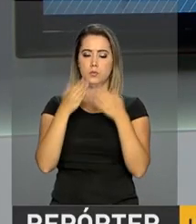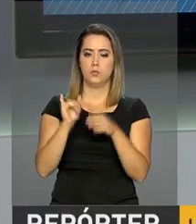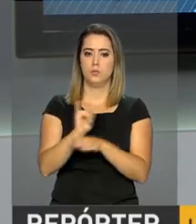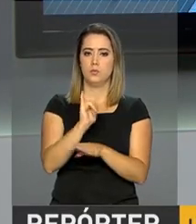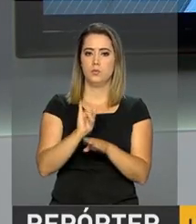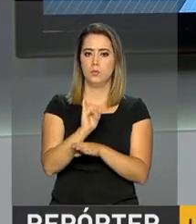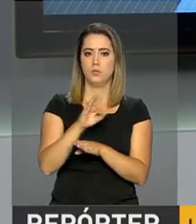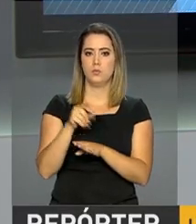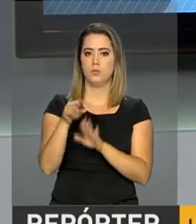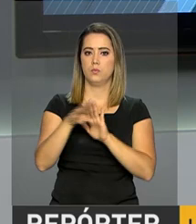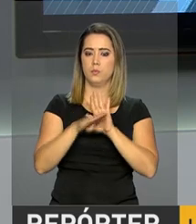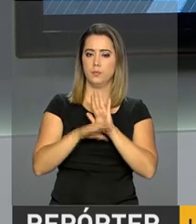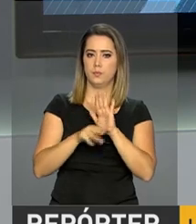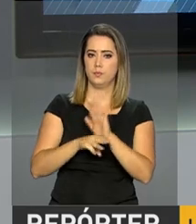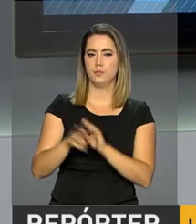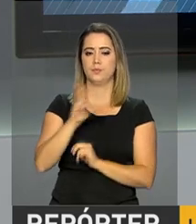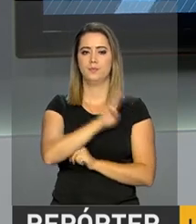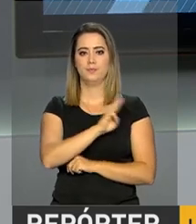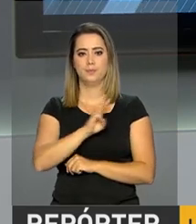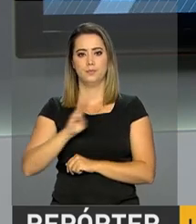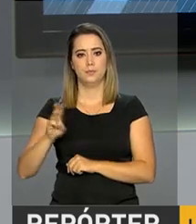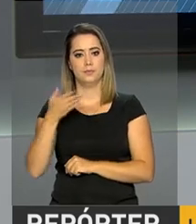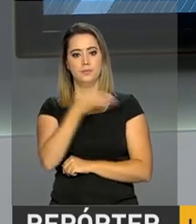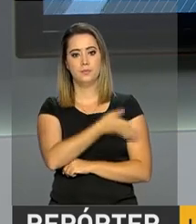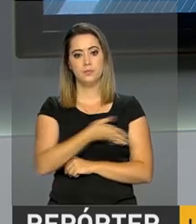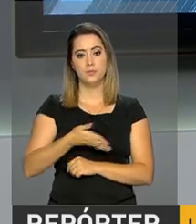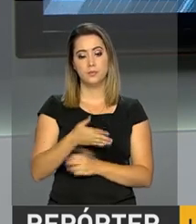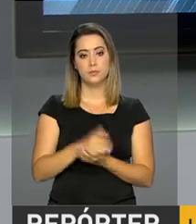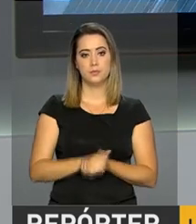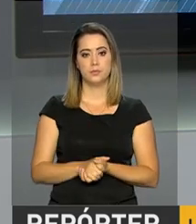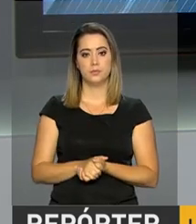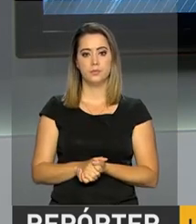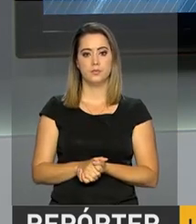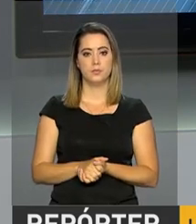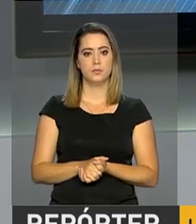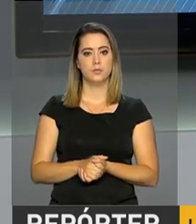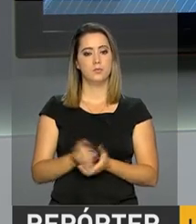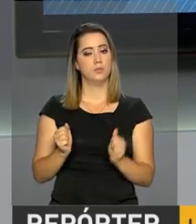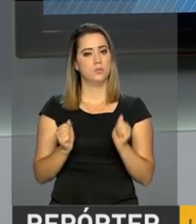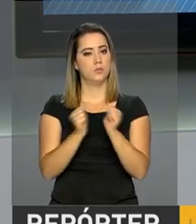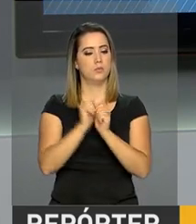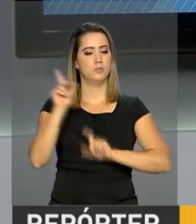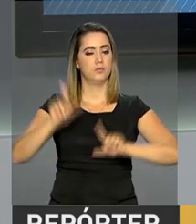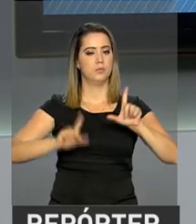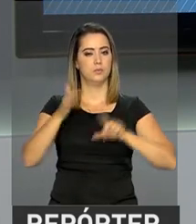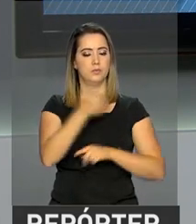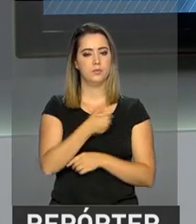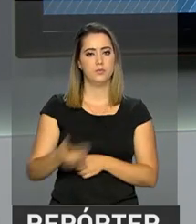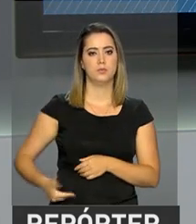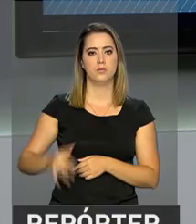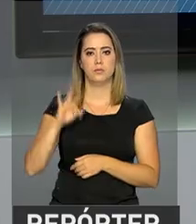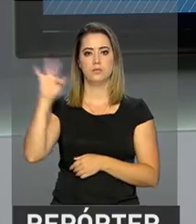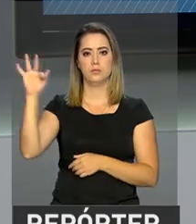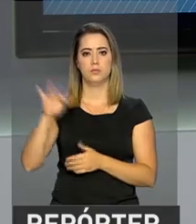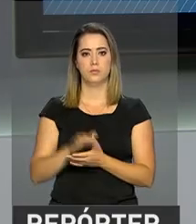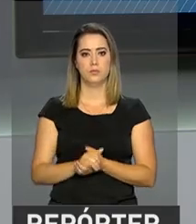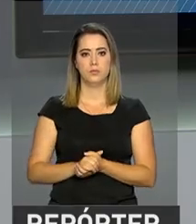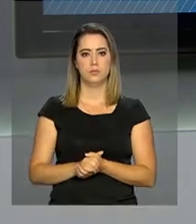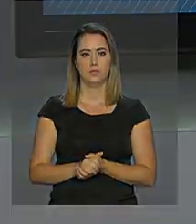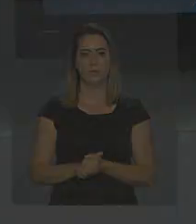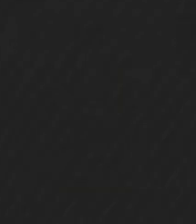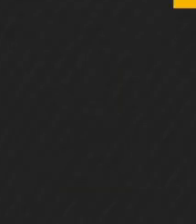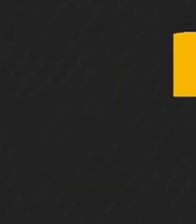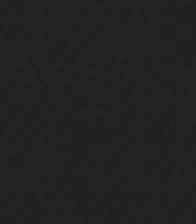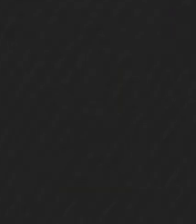youtube e toda nossa programação também está na página da nbr na internet continue com a gente na nbr a tv do governo federal